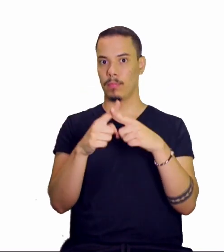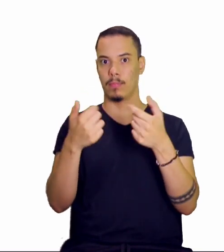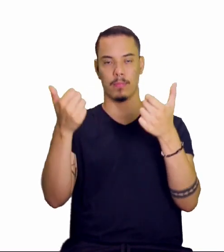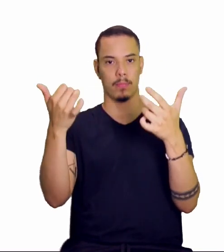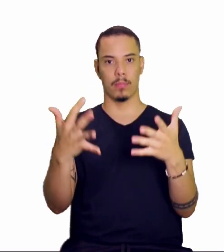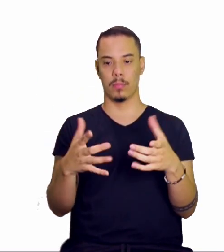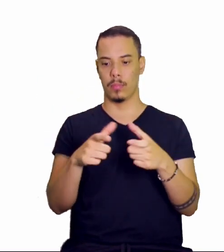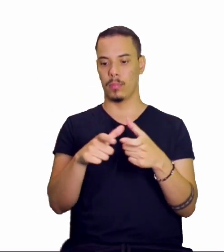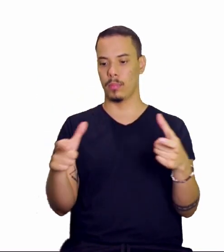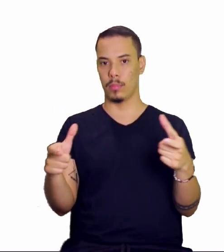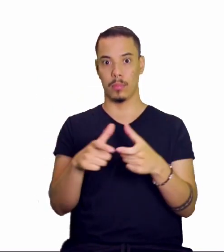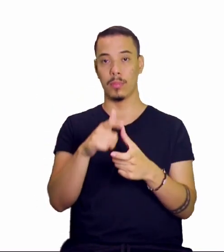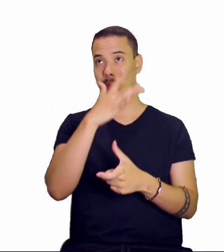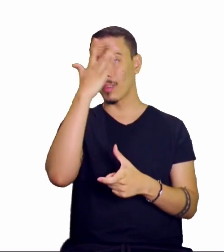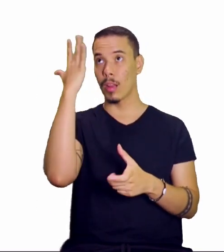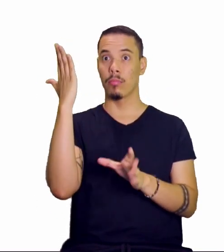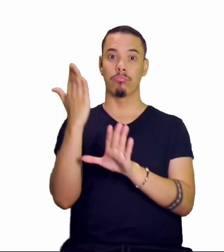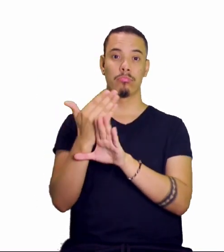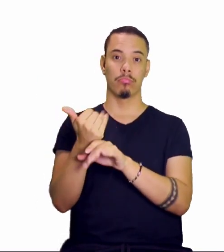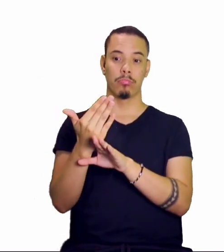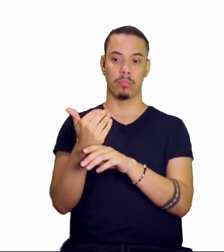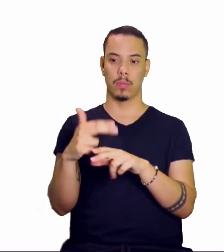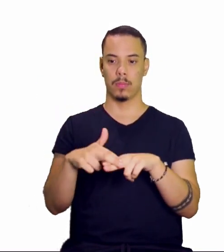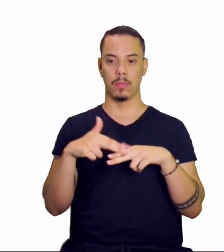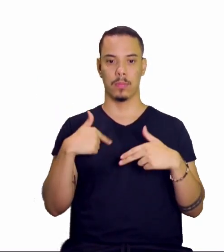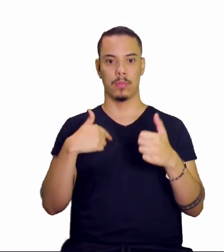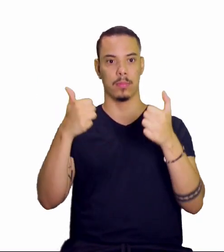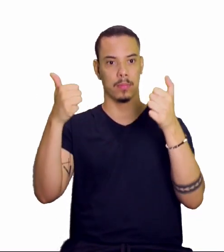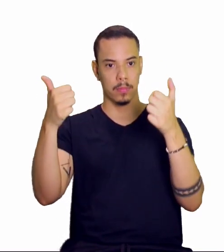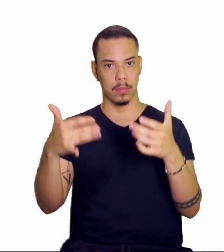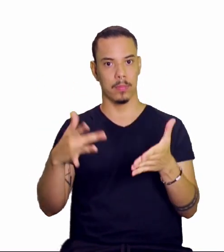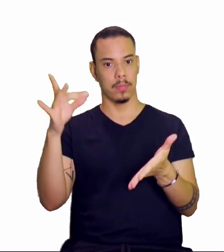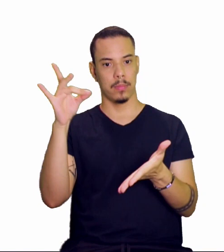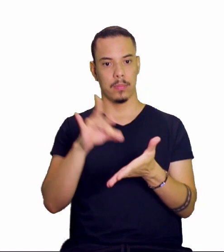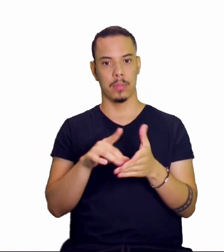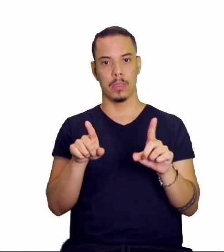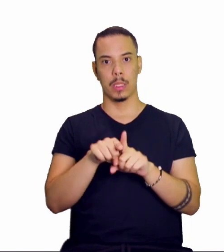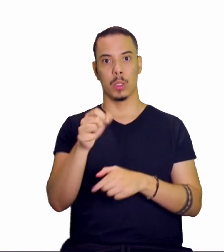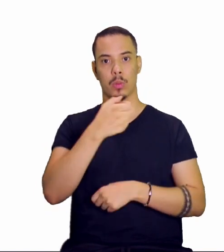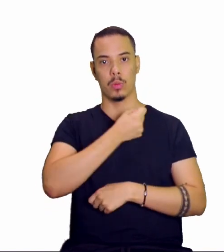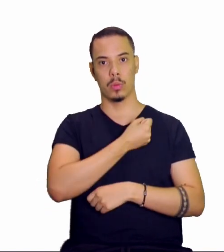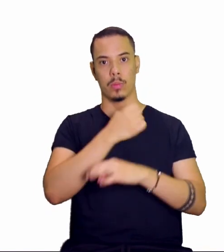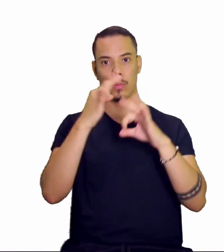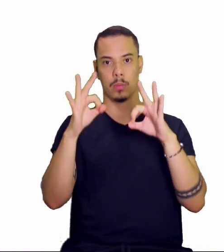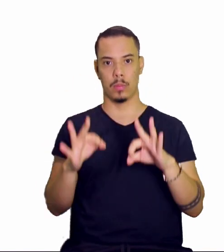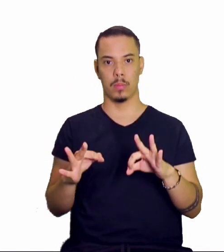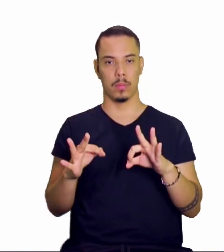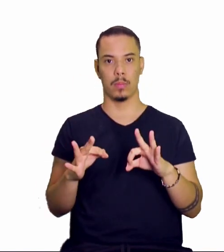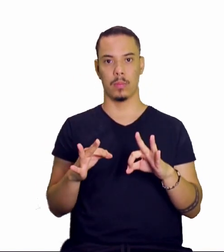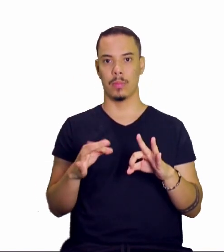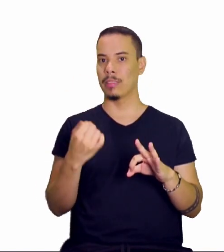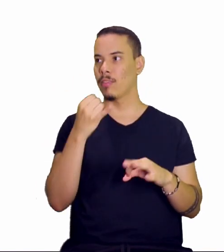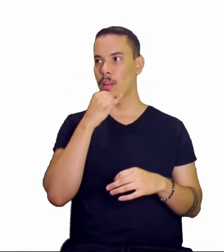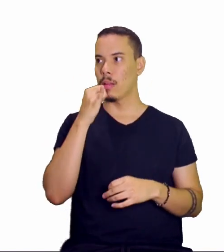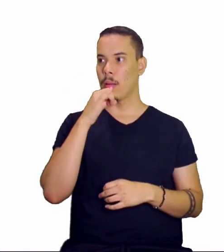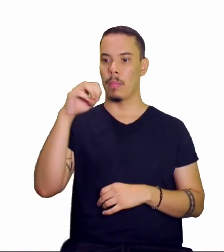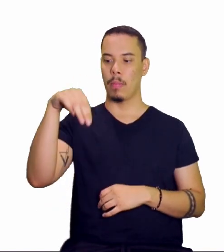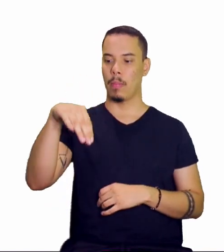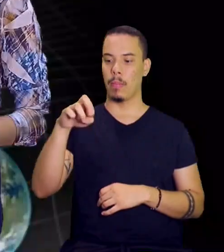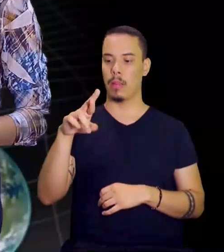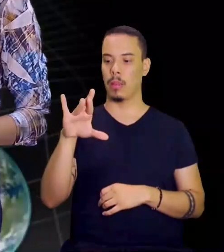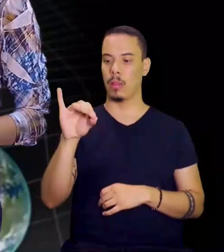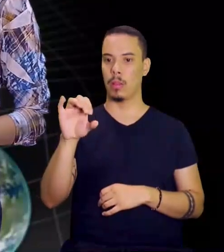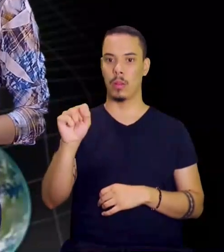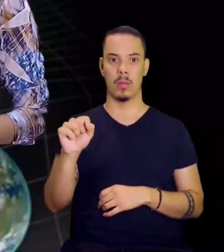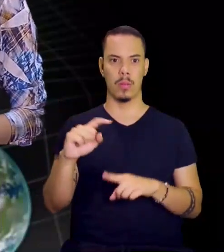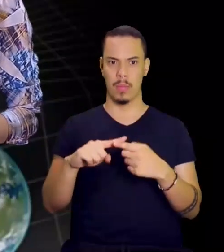pessoa se perde, né? Então, o número te dá a ideia de tamanho e a medida do que você está falando. Exatamente. Falar metro, você não sabe o que. Você sabe que metro não é